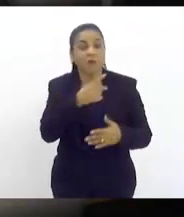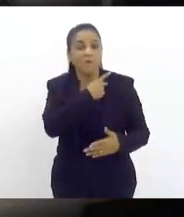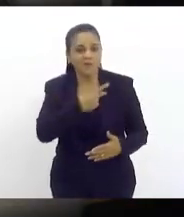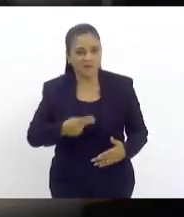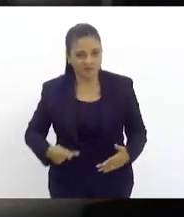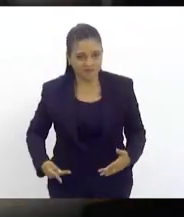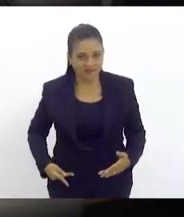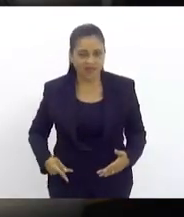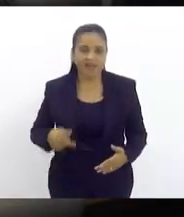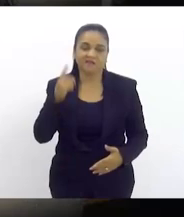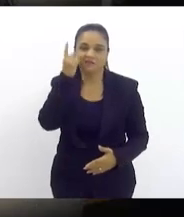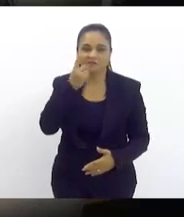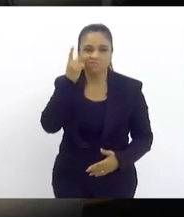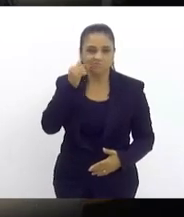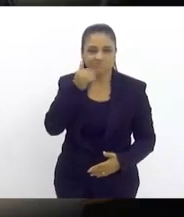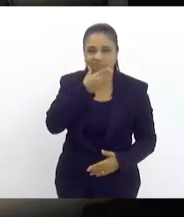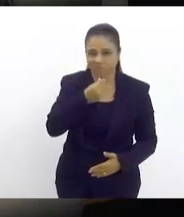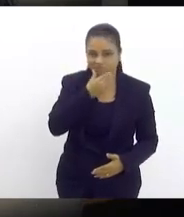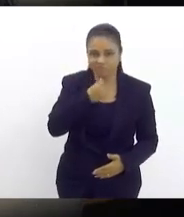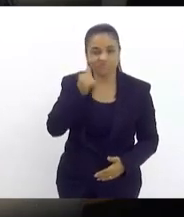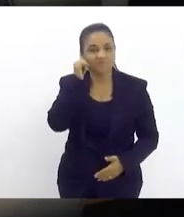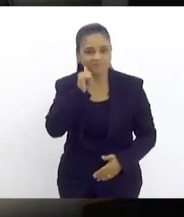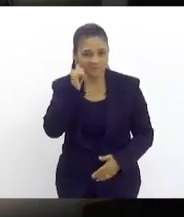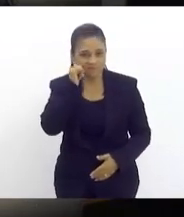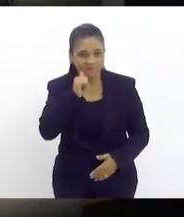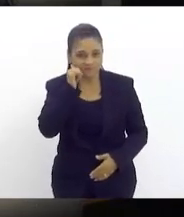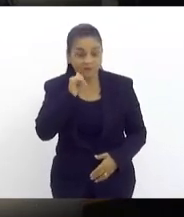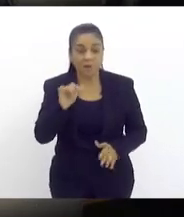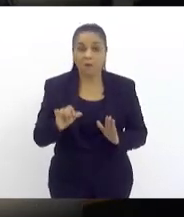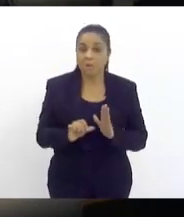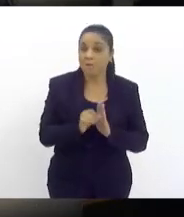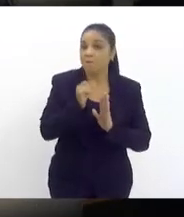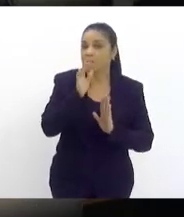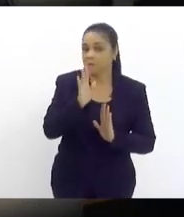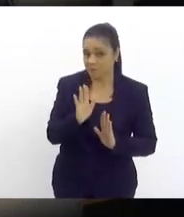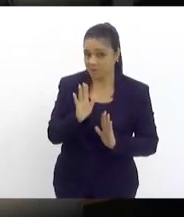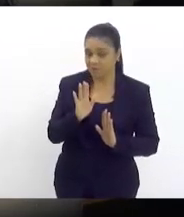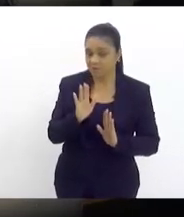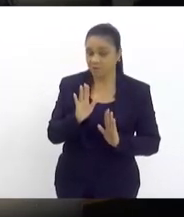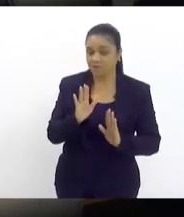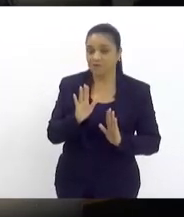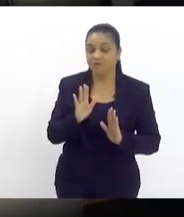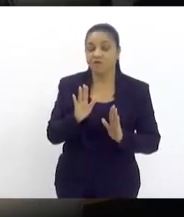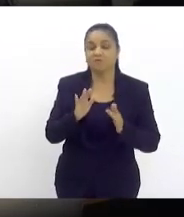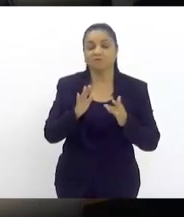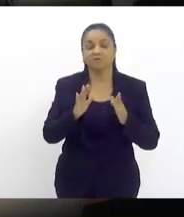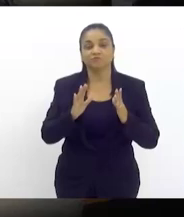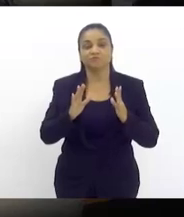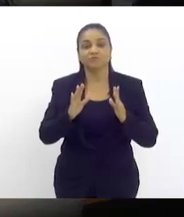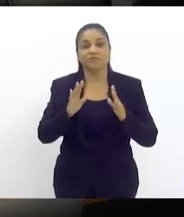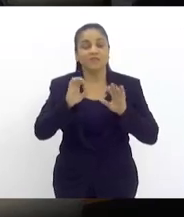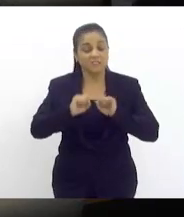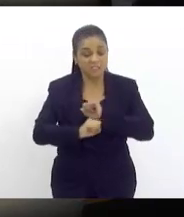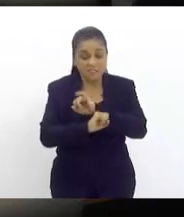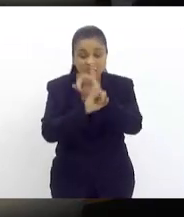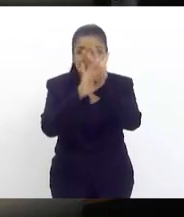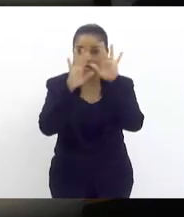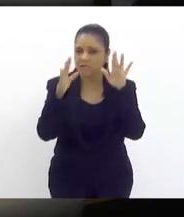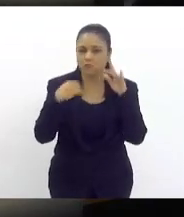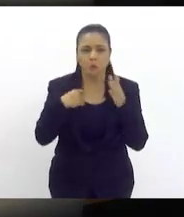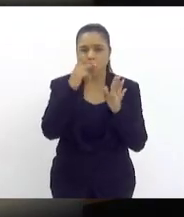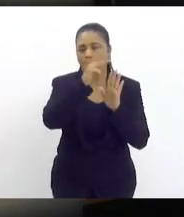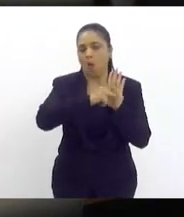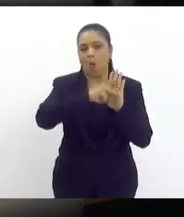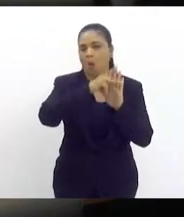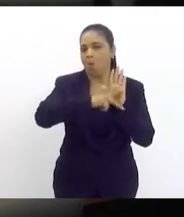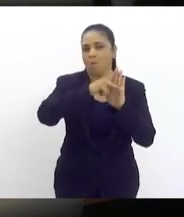Presidente, senhoras deputadas, senhores deputados, primeiro, vamos limpar o caminho. Não é um projeto ideológico.